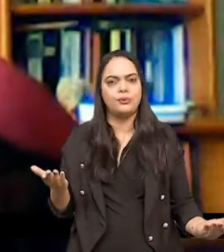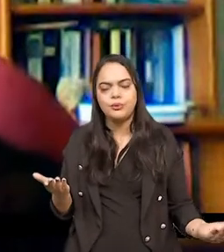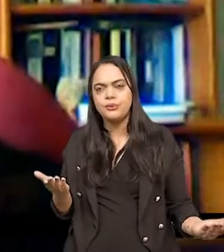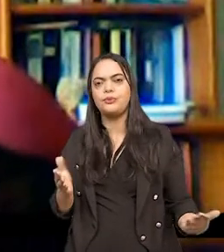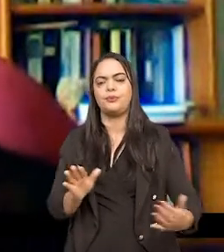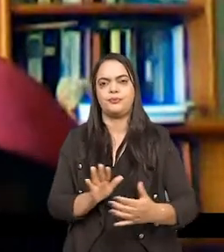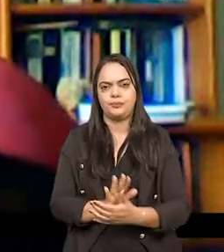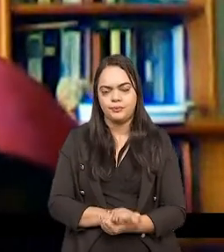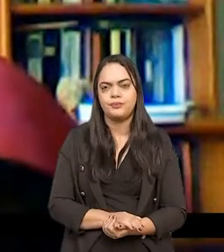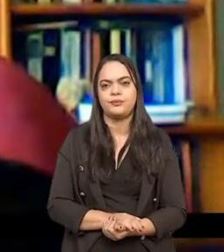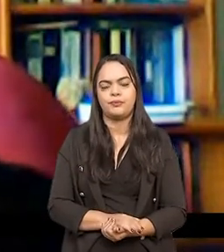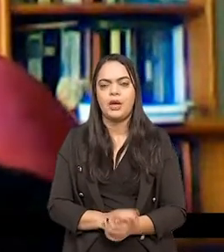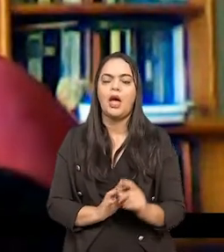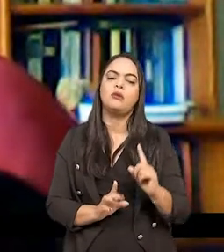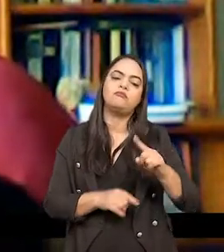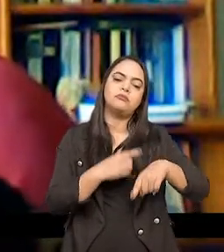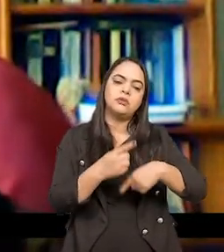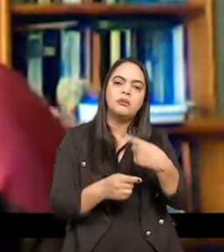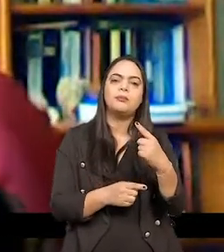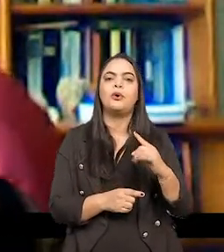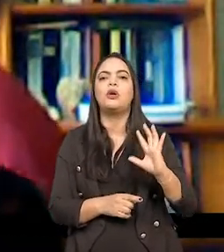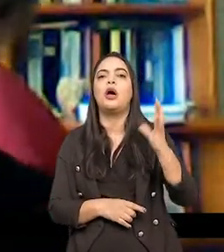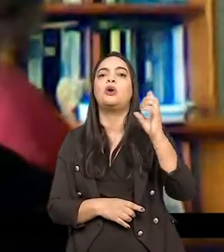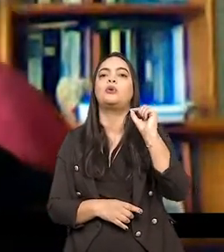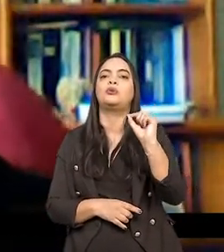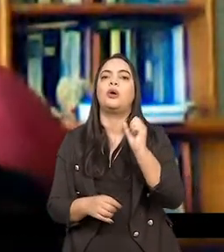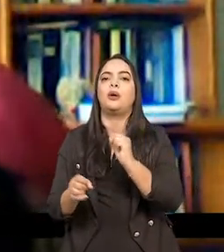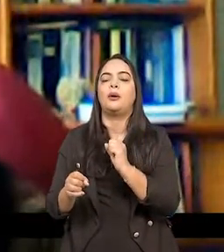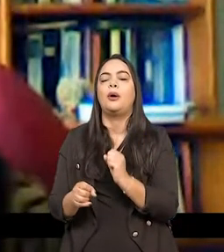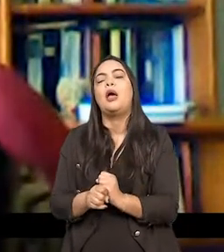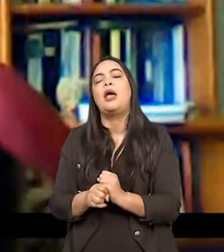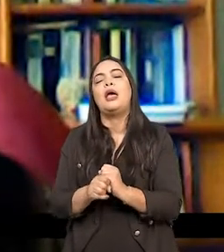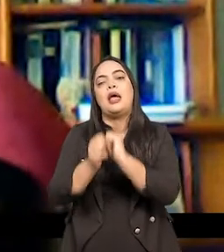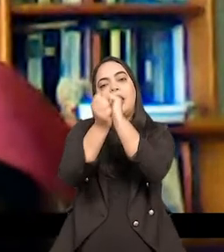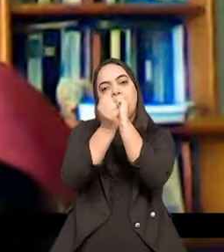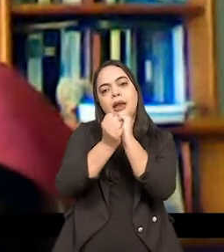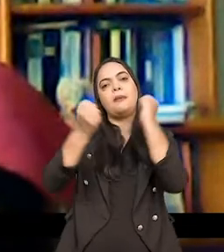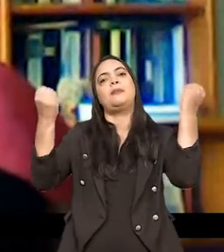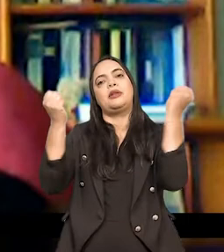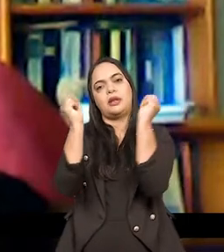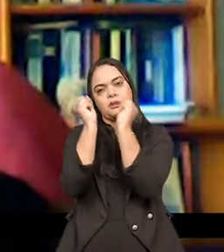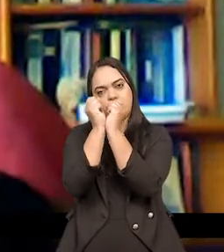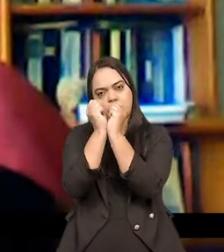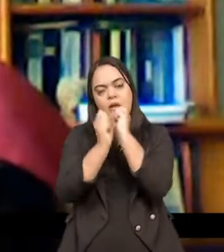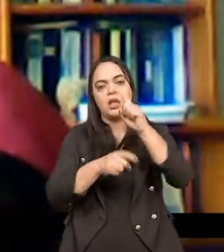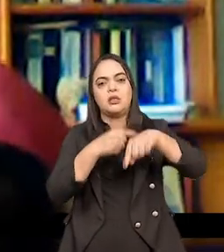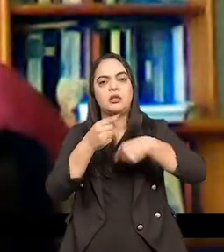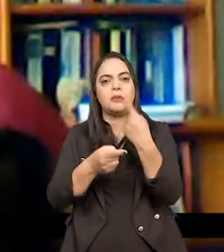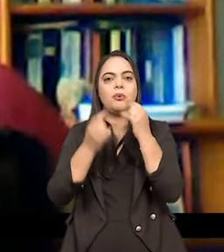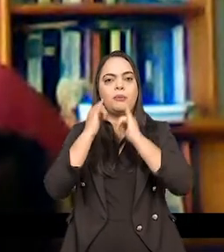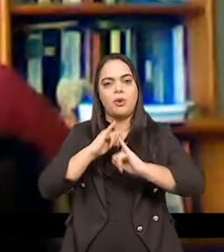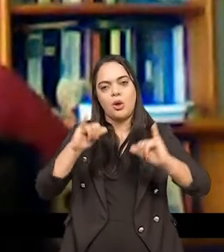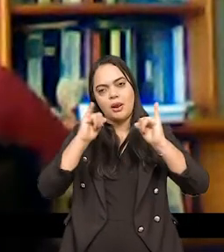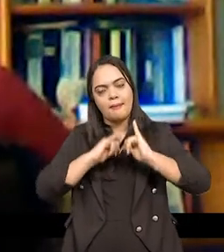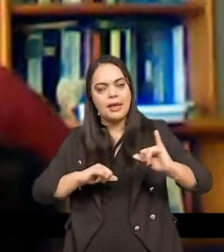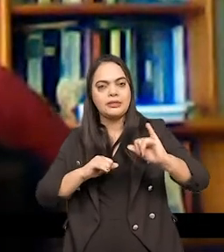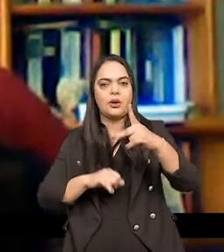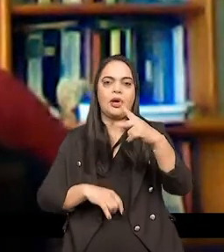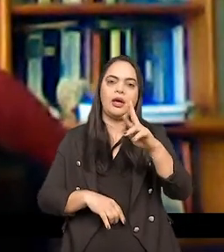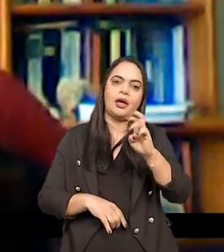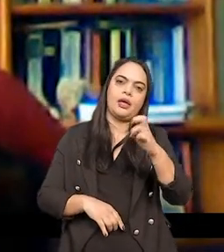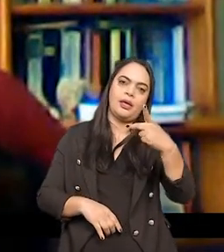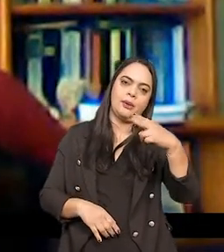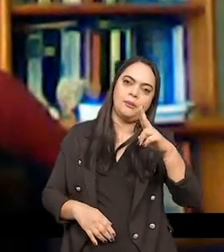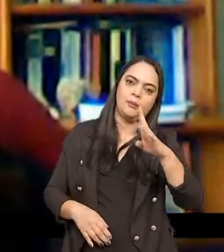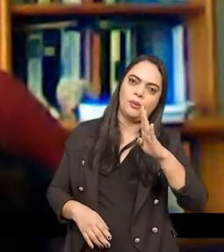Se dá a abolição da escravidão no Brasil, 1888, 1889 se dá a proclamação da República, 1891 a